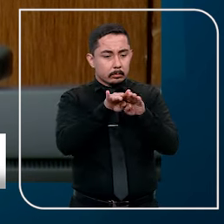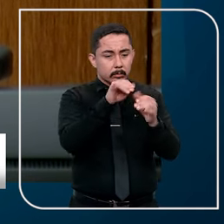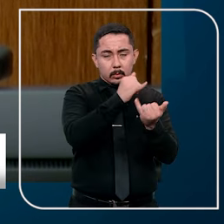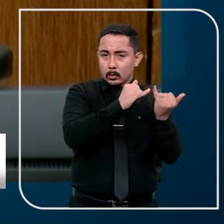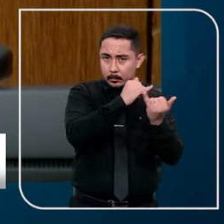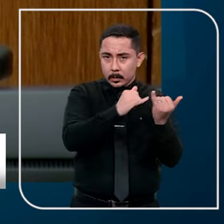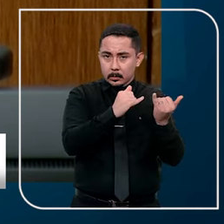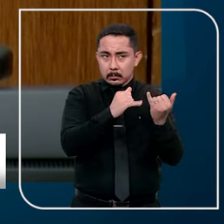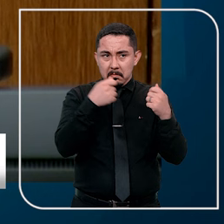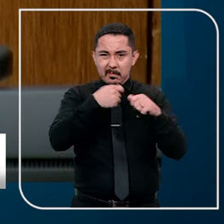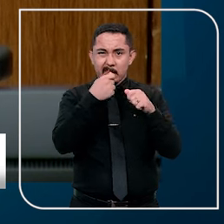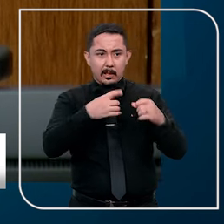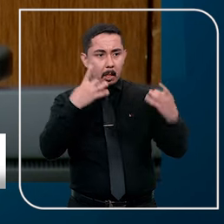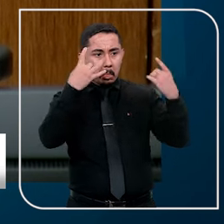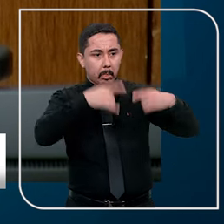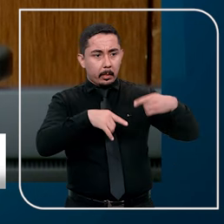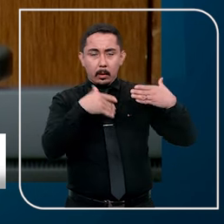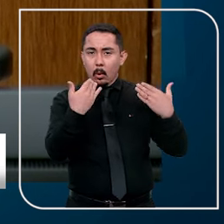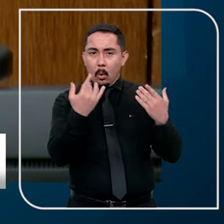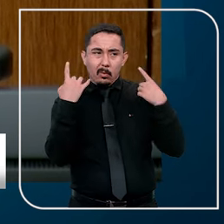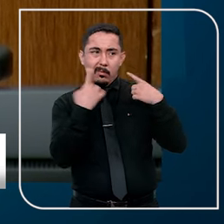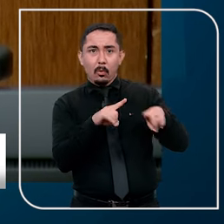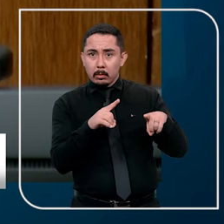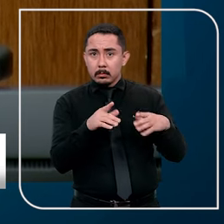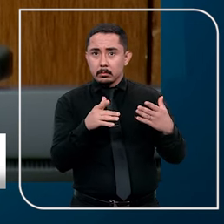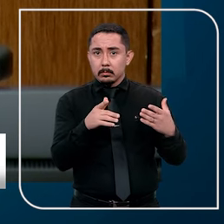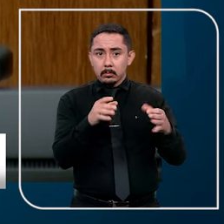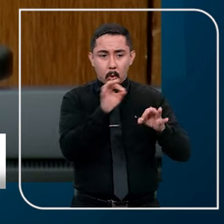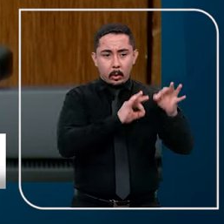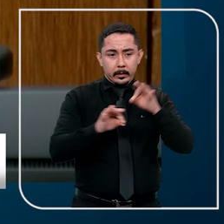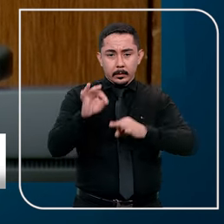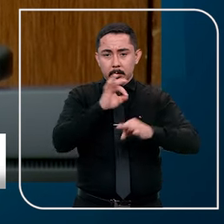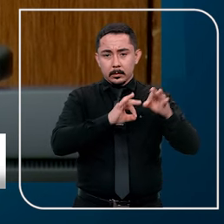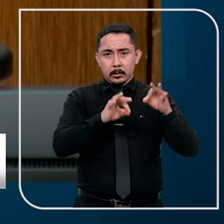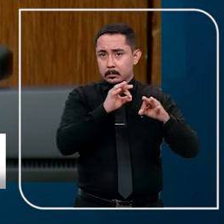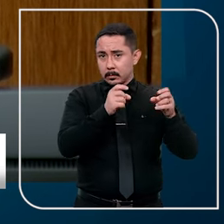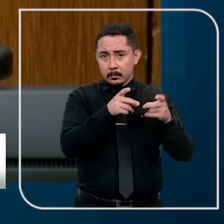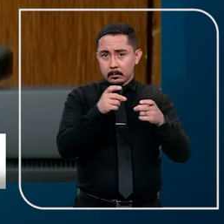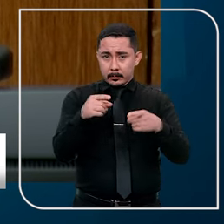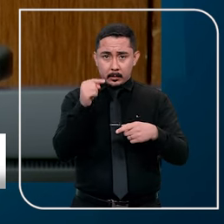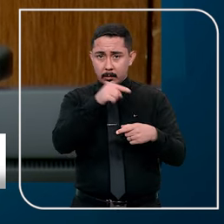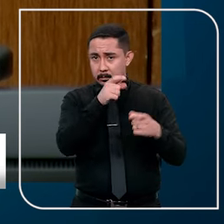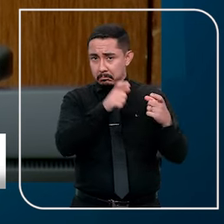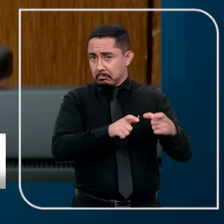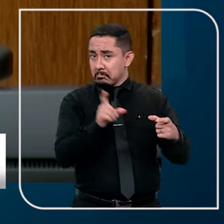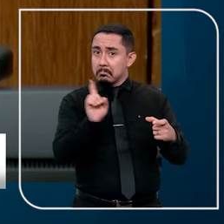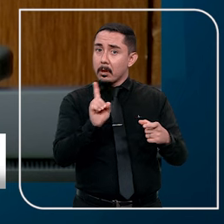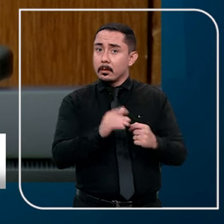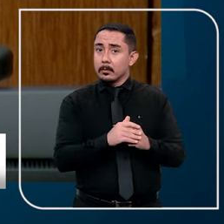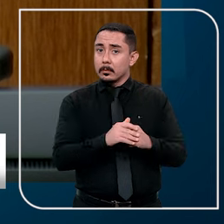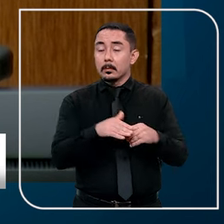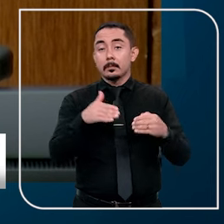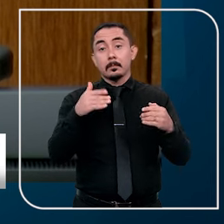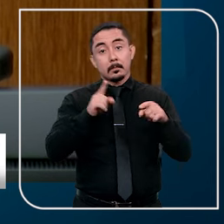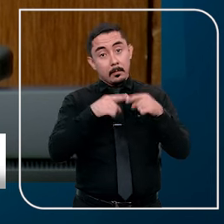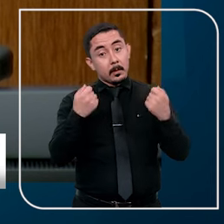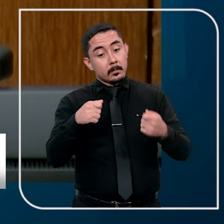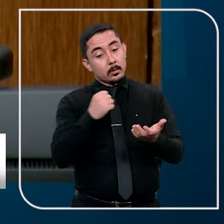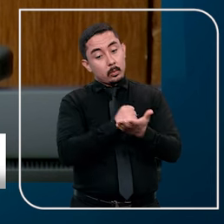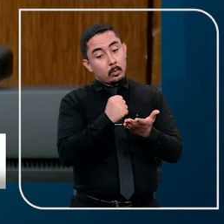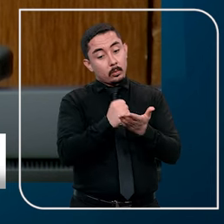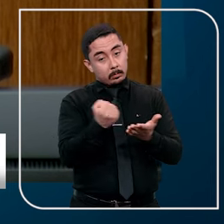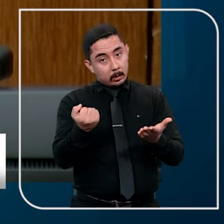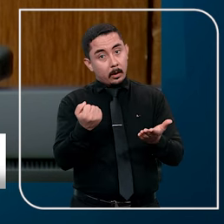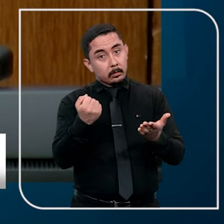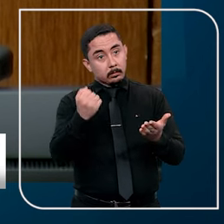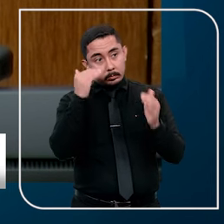configura necessariamente atividade predatória ou ofensiva à organização do comércio no local Desde que não haja